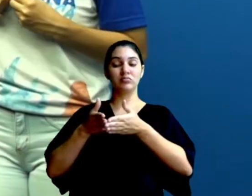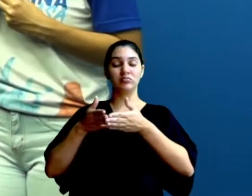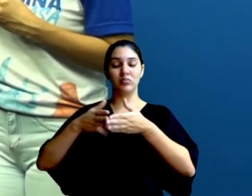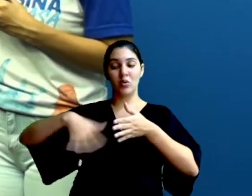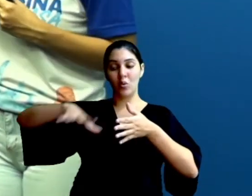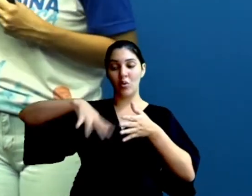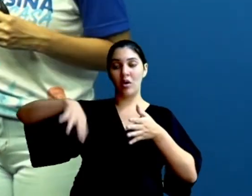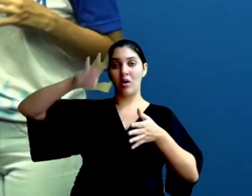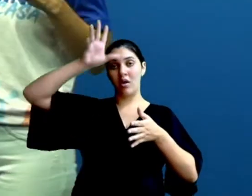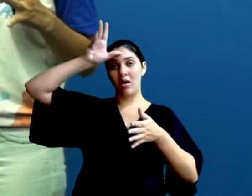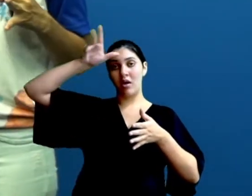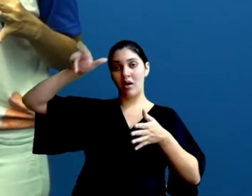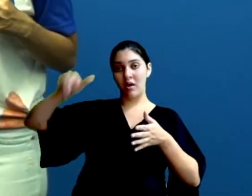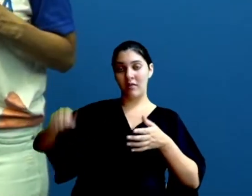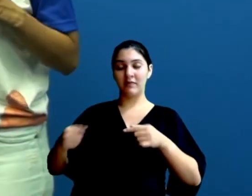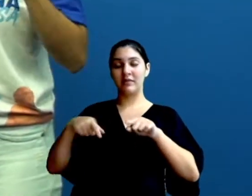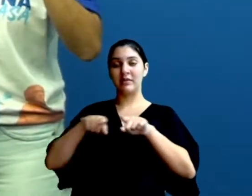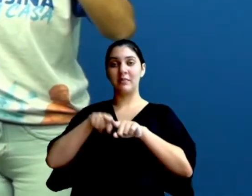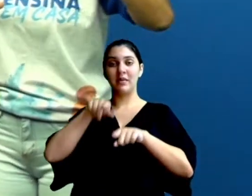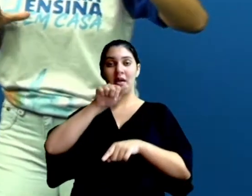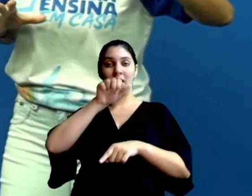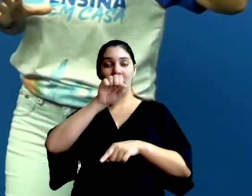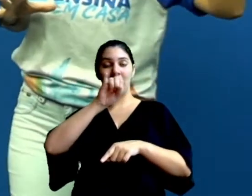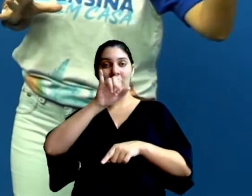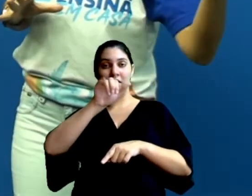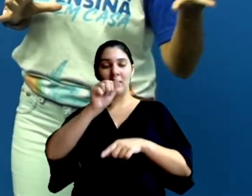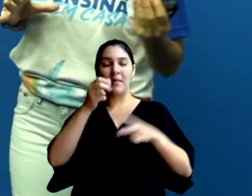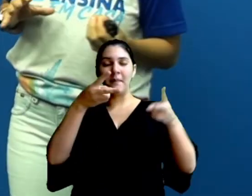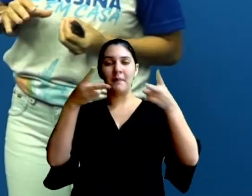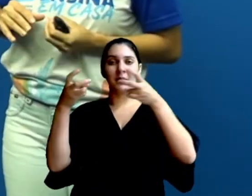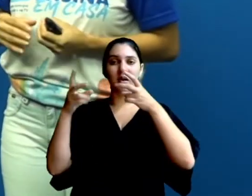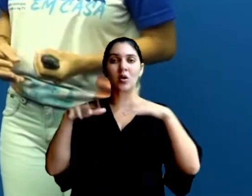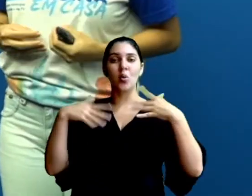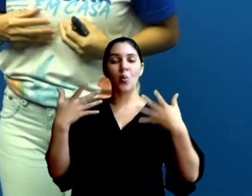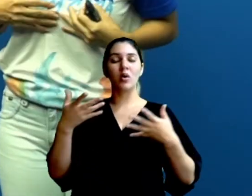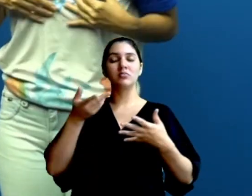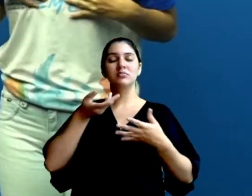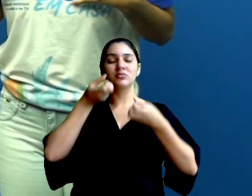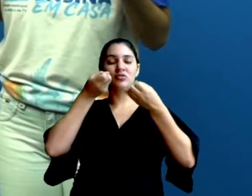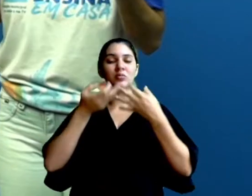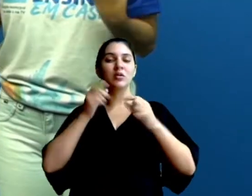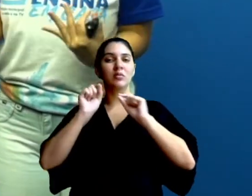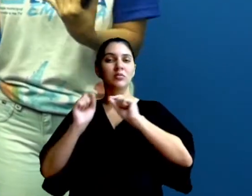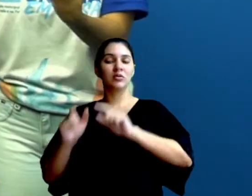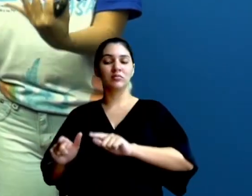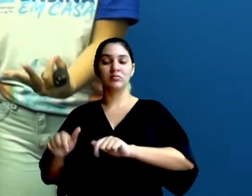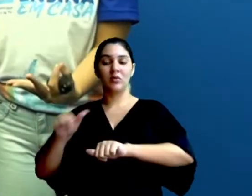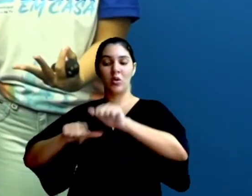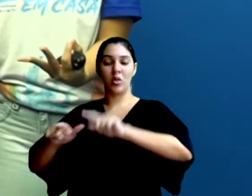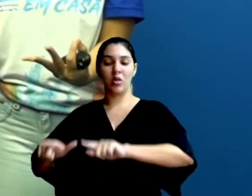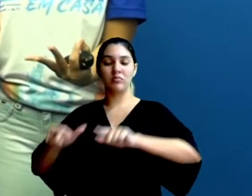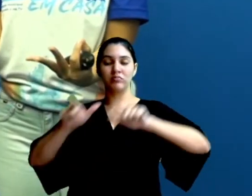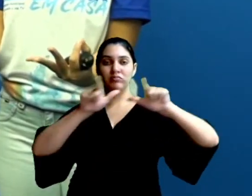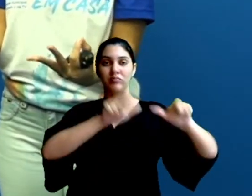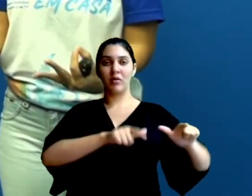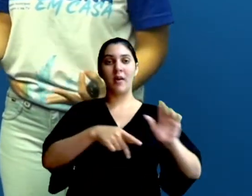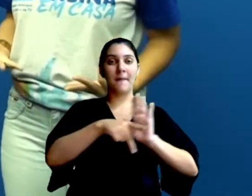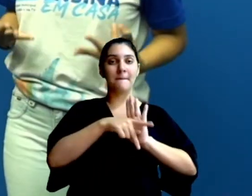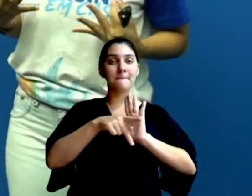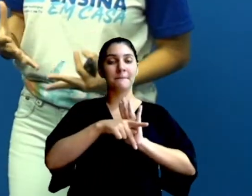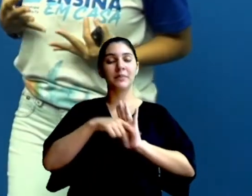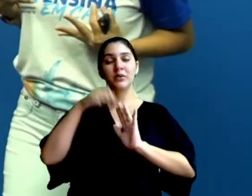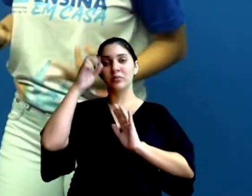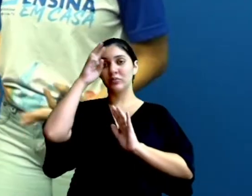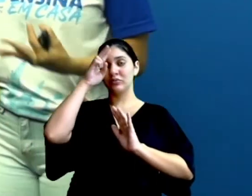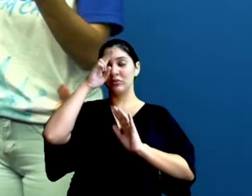Ásia. Então, percebam que quando a gente fala de deslocamento, a gente está falando da própria história do homem,